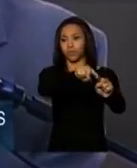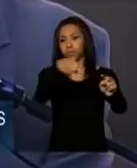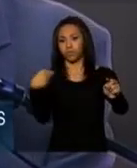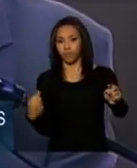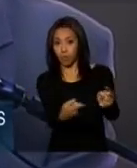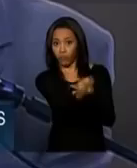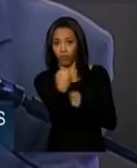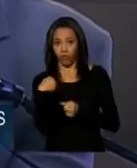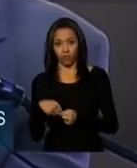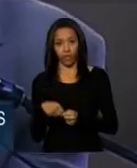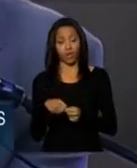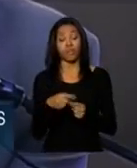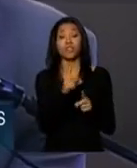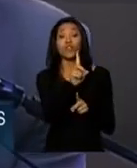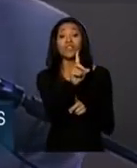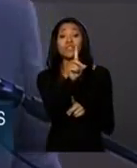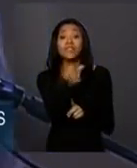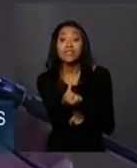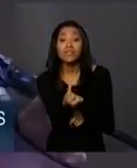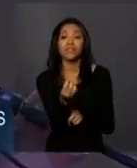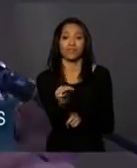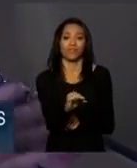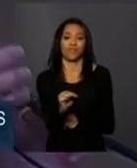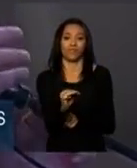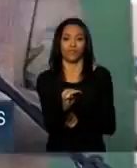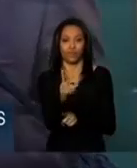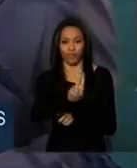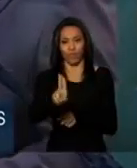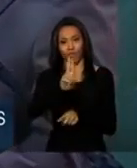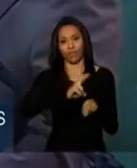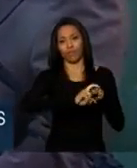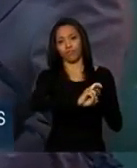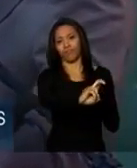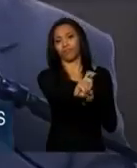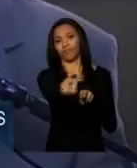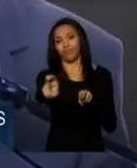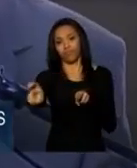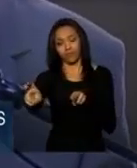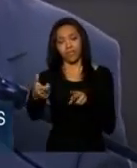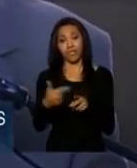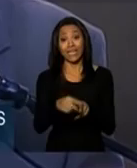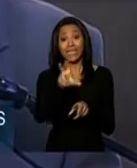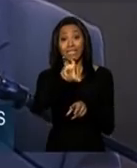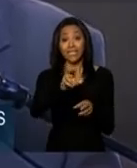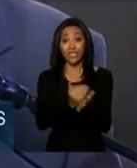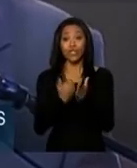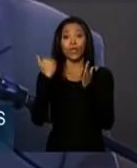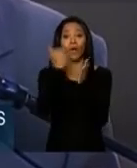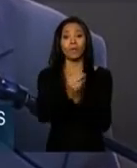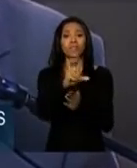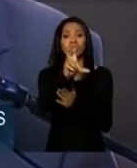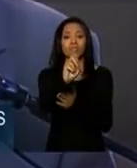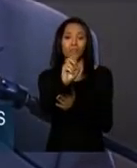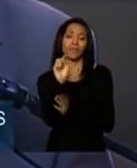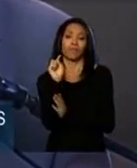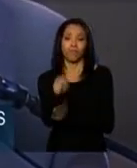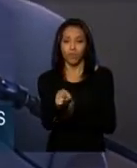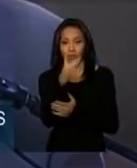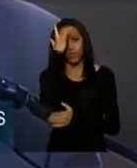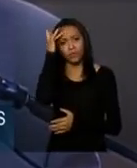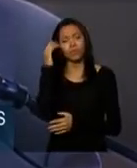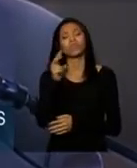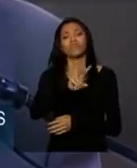minutos e, além disso, essas pessoas passam para 50 mil pessoas que vão ser transportadas